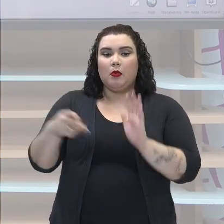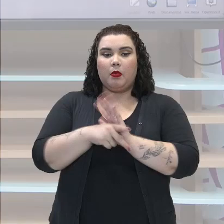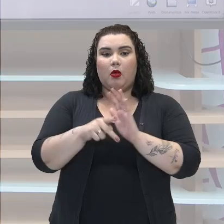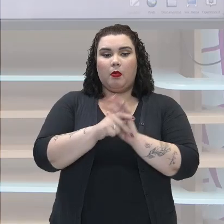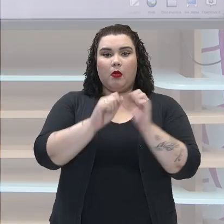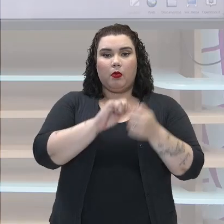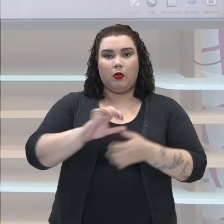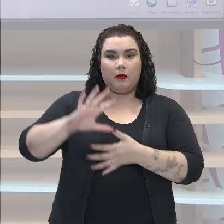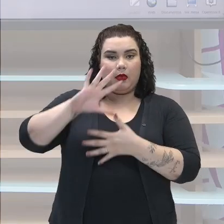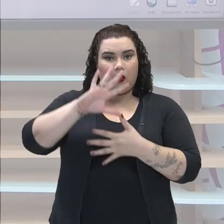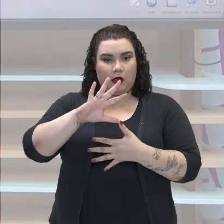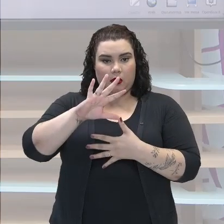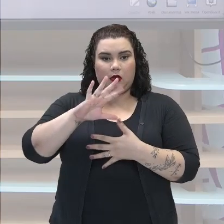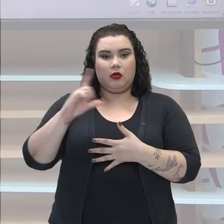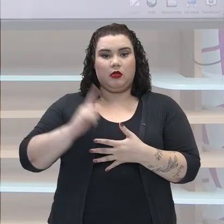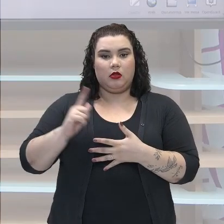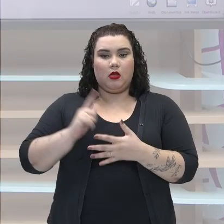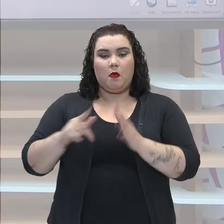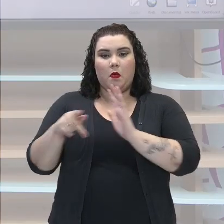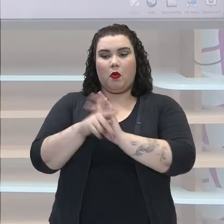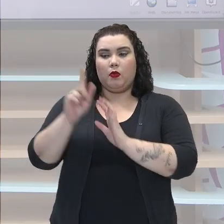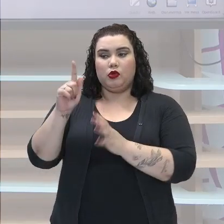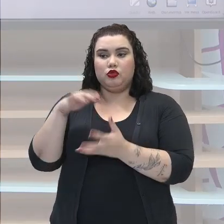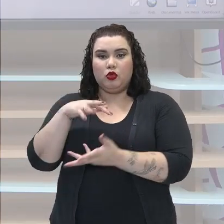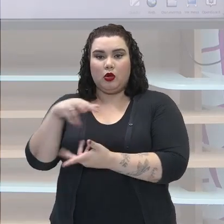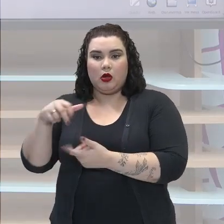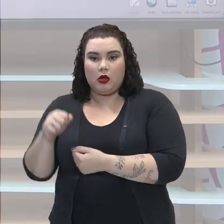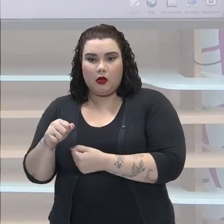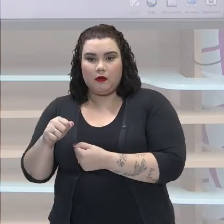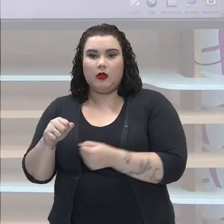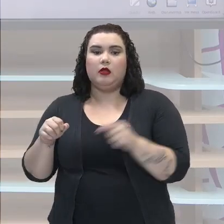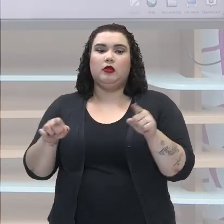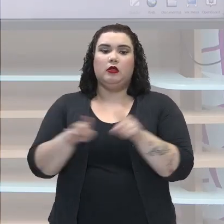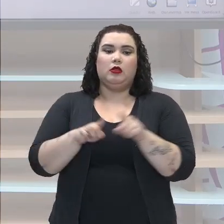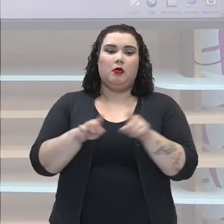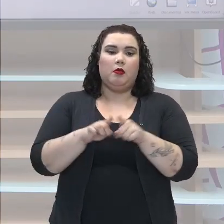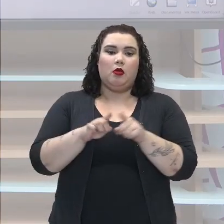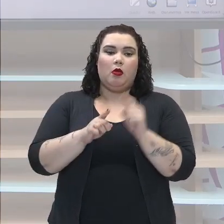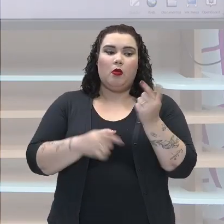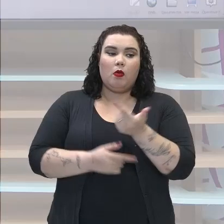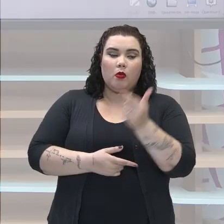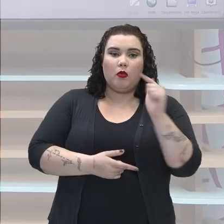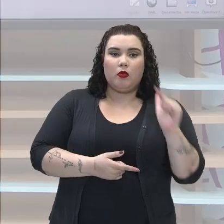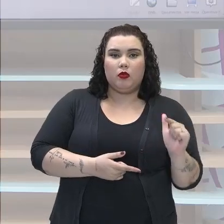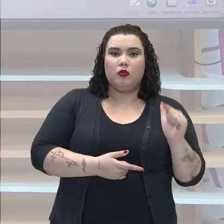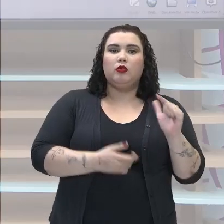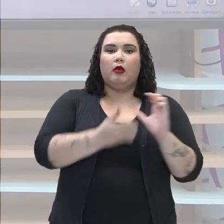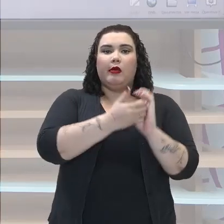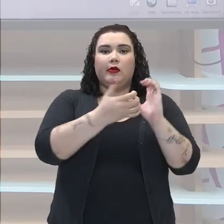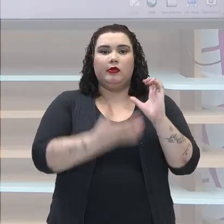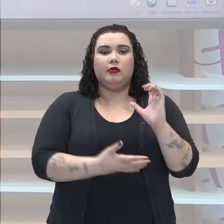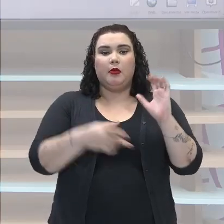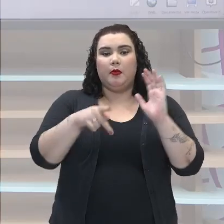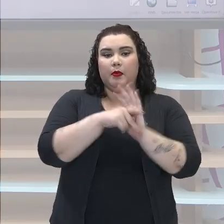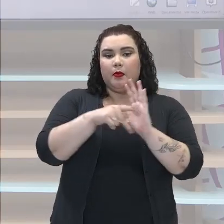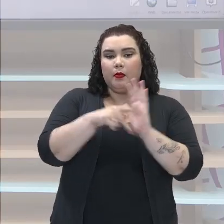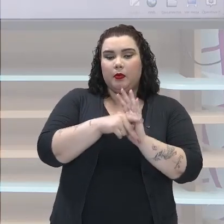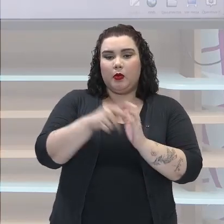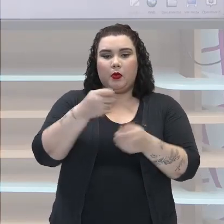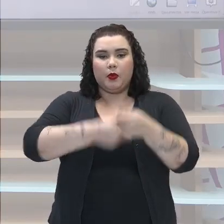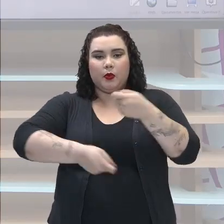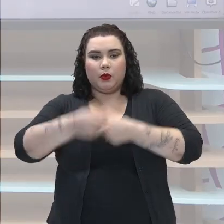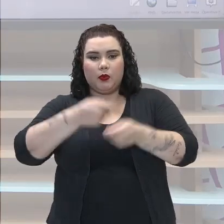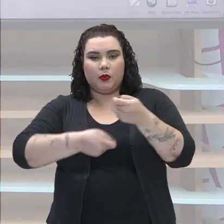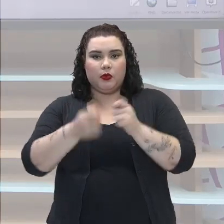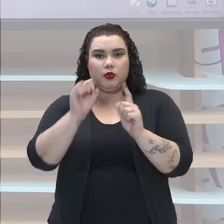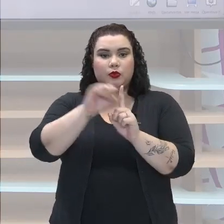americano feita a partir de critérios geográficos e uma outra regionalização feita ali a partir de critérios